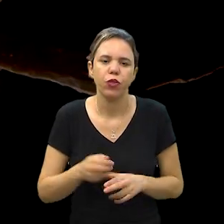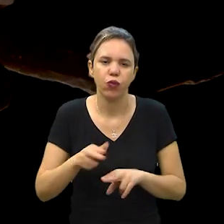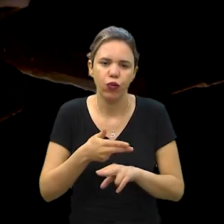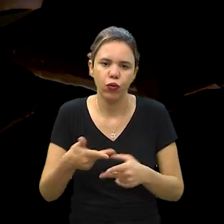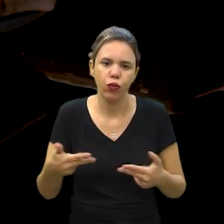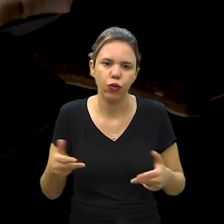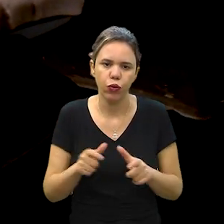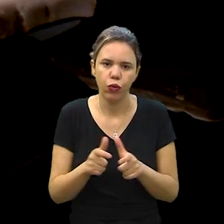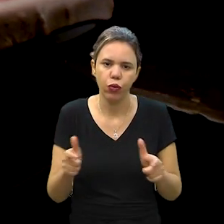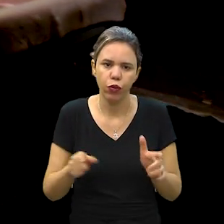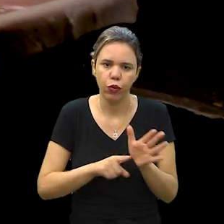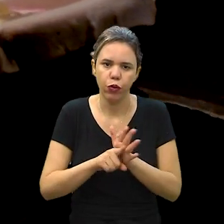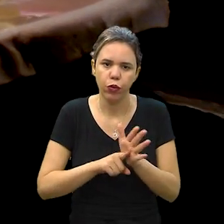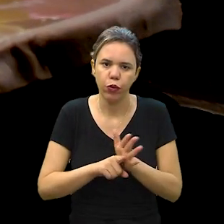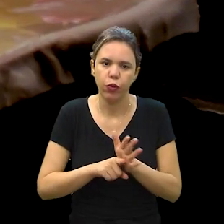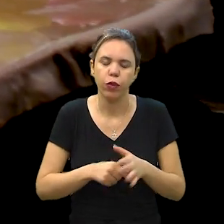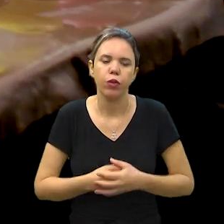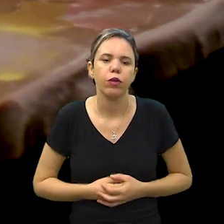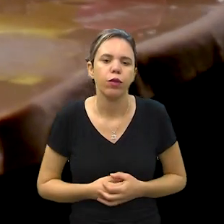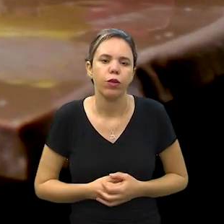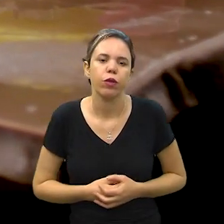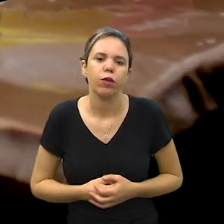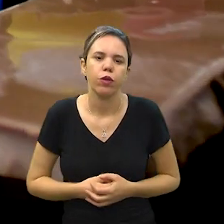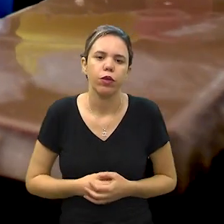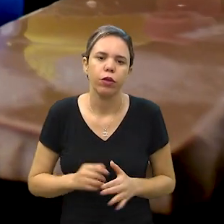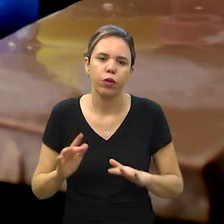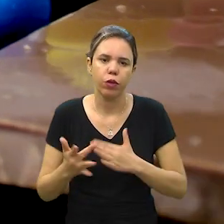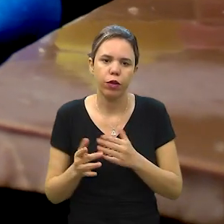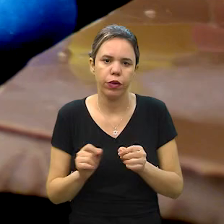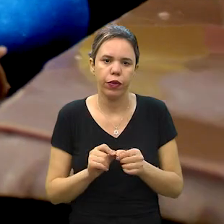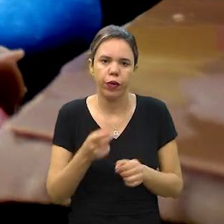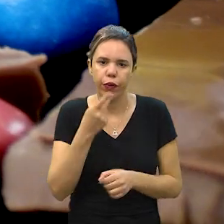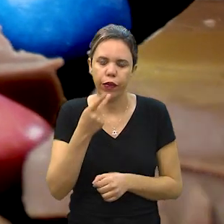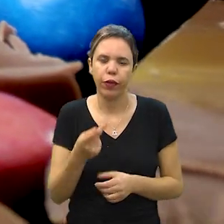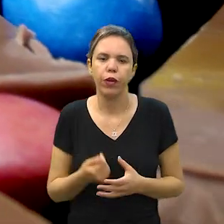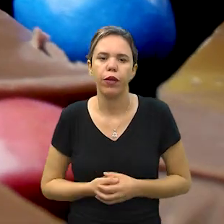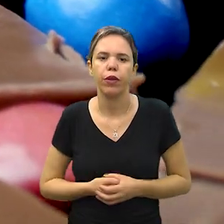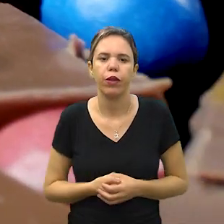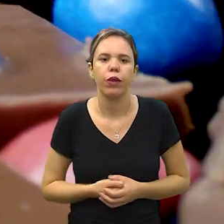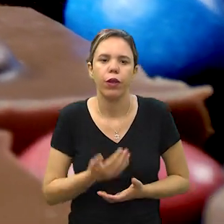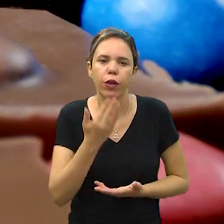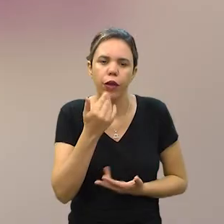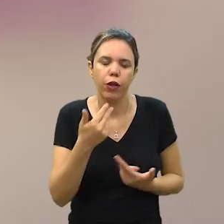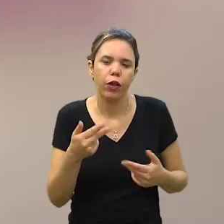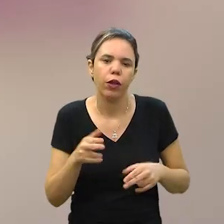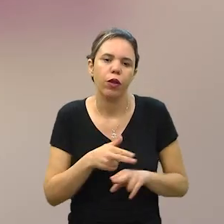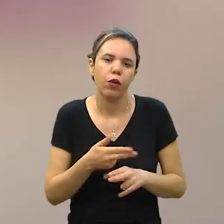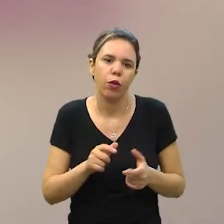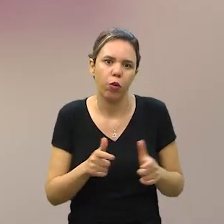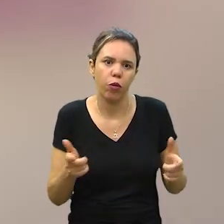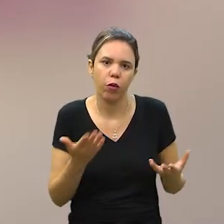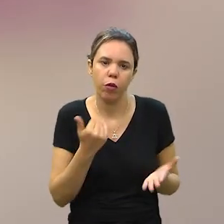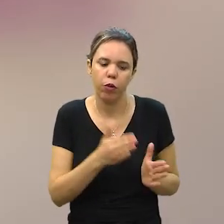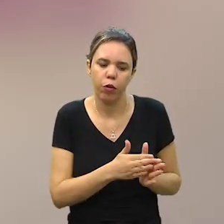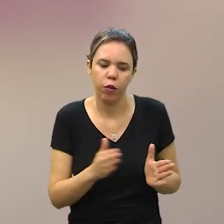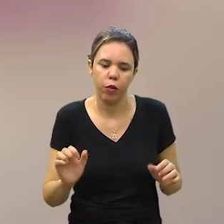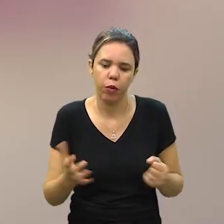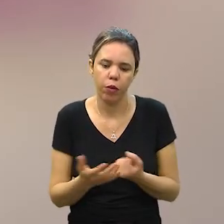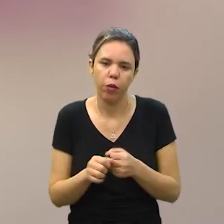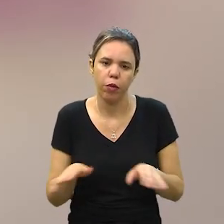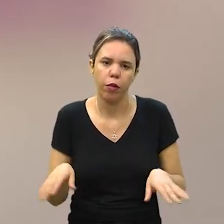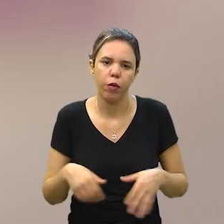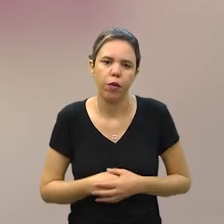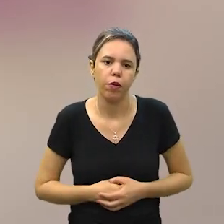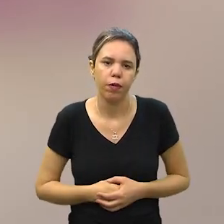dos chocolates. Há uma pesquisa também na mídia que fala que o consumo do chocolate aumentou muito durante